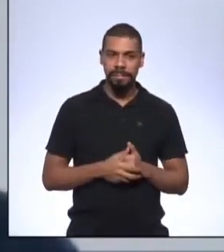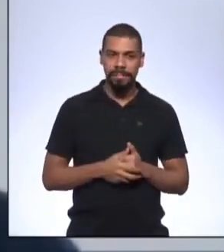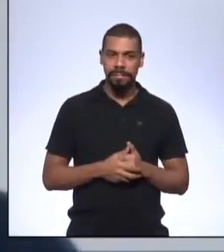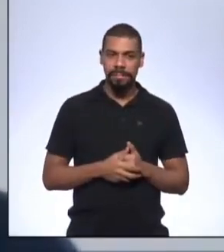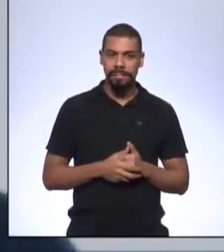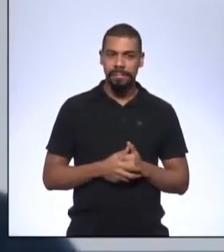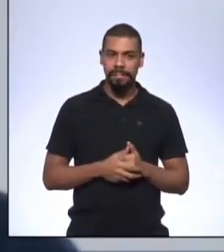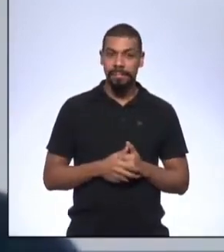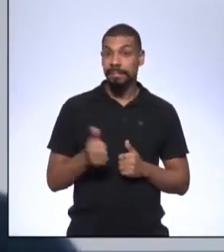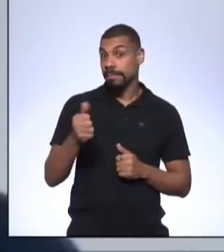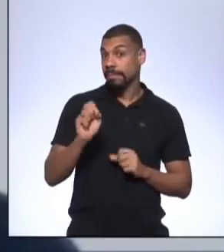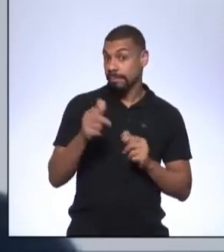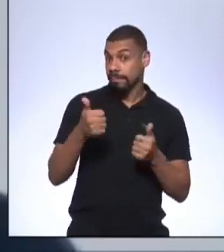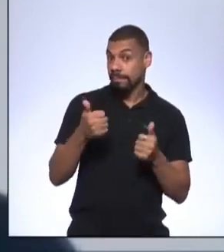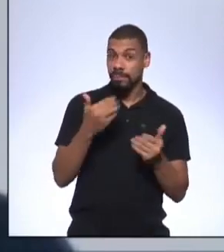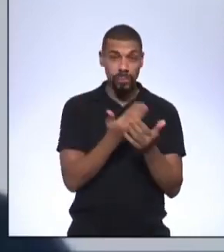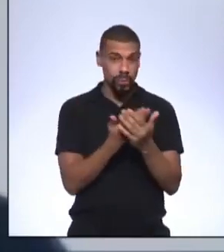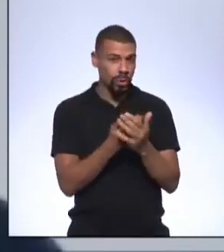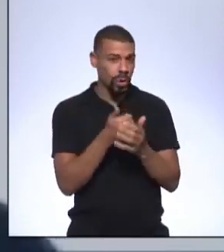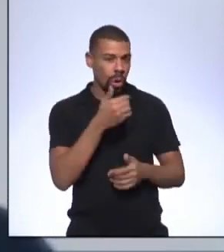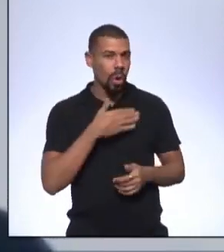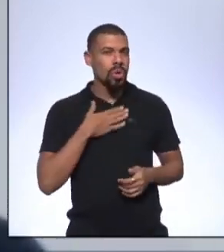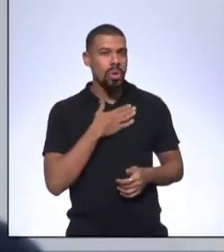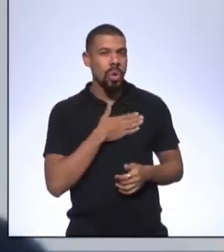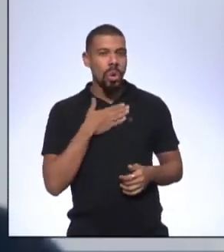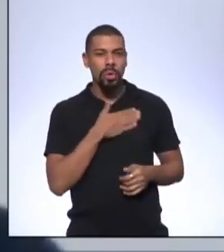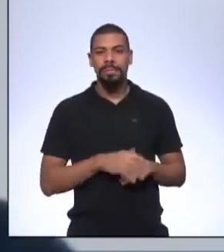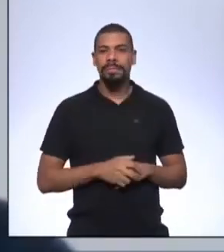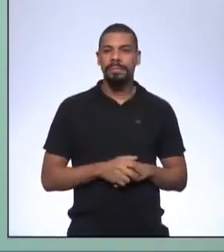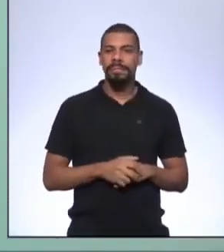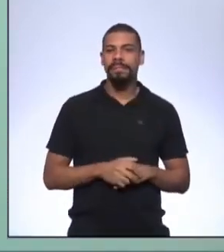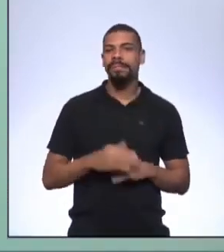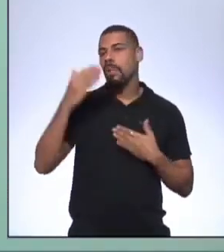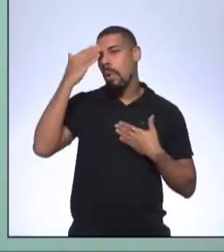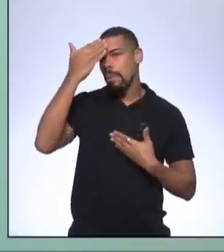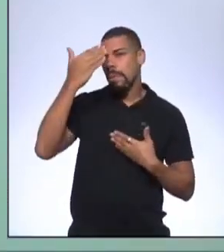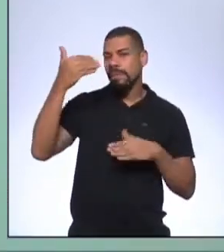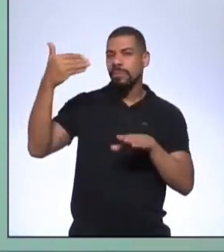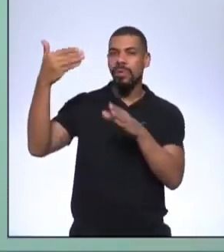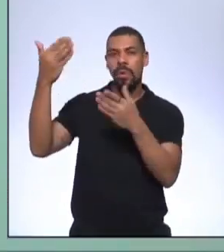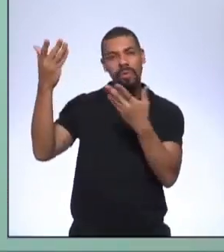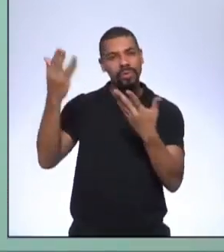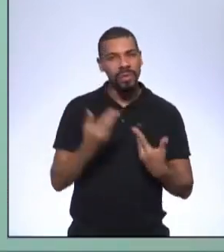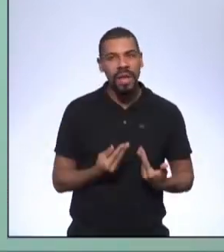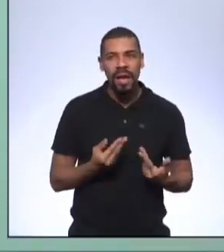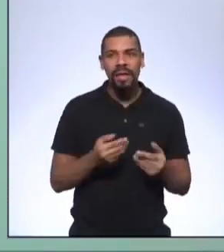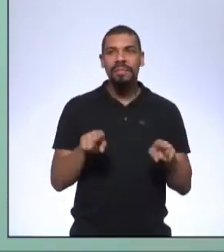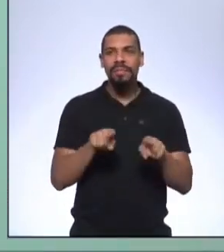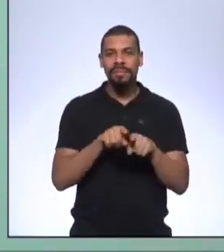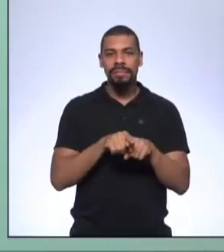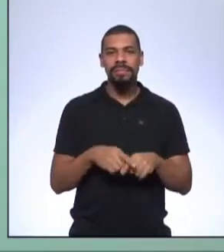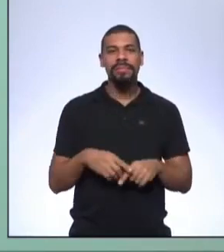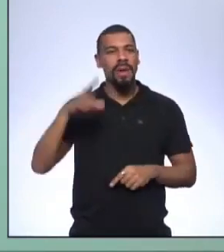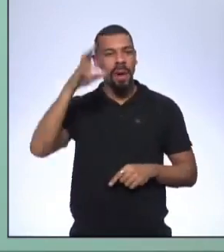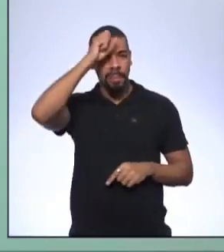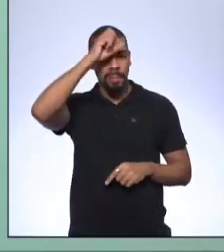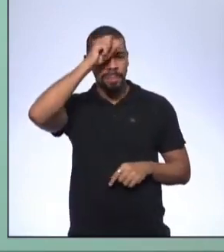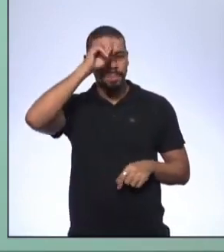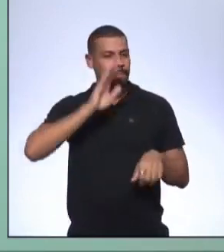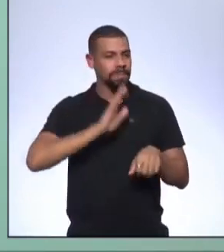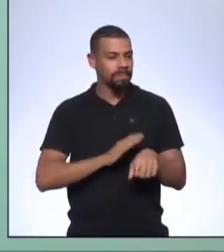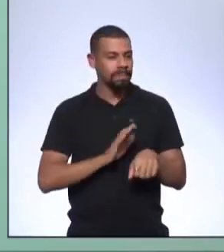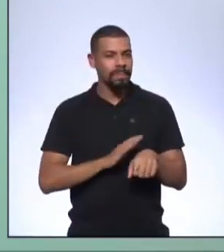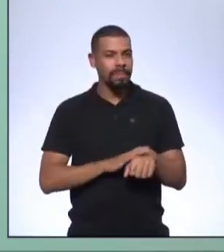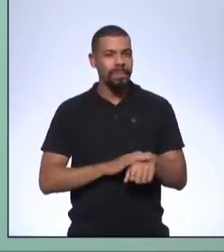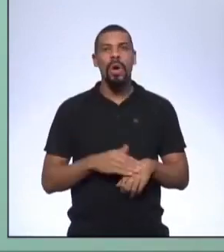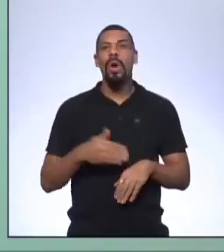professora Janaína, como é que foi a aula? Gostou? Muito obrigada por me convidar para essa aula, aprendi bastante. os